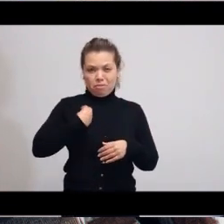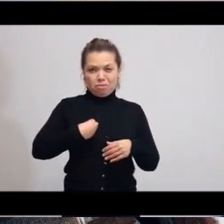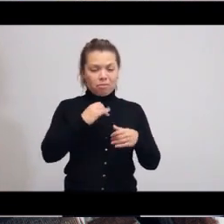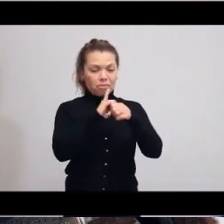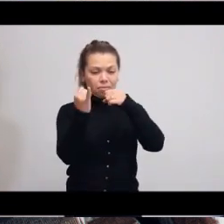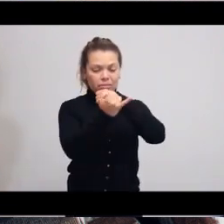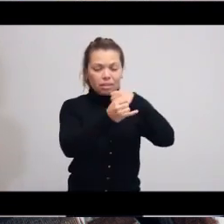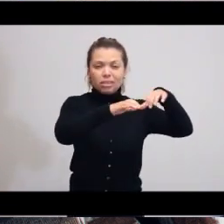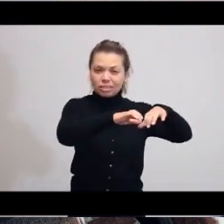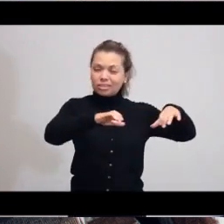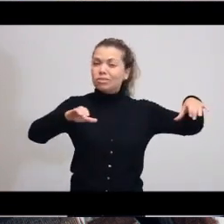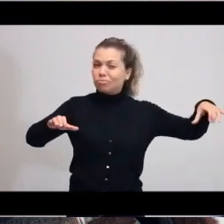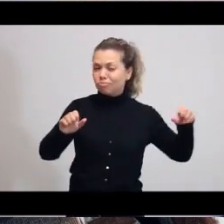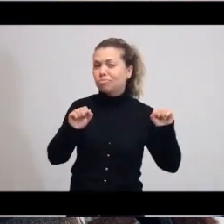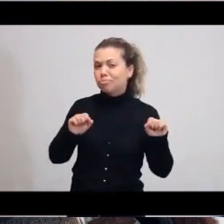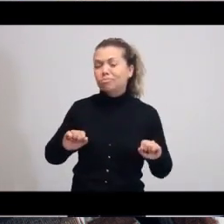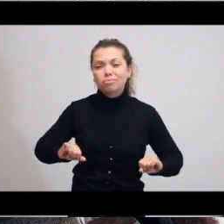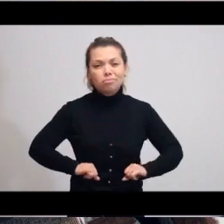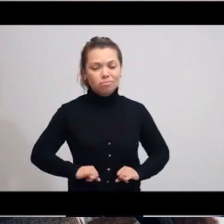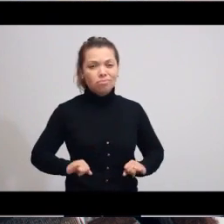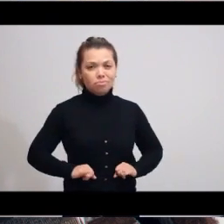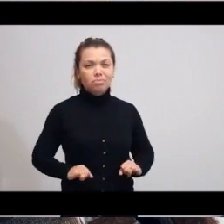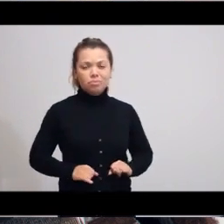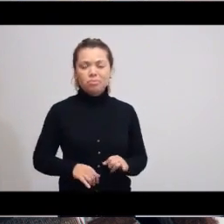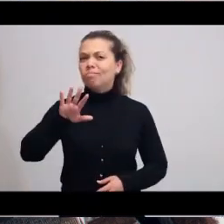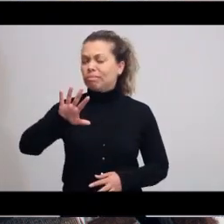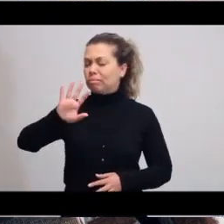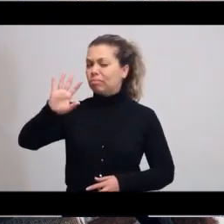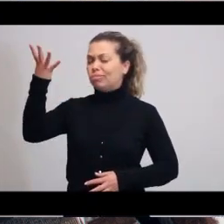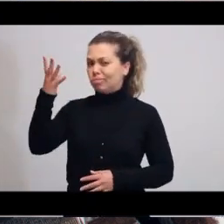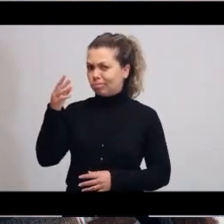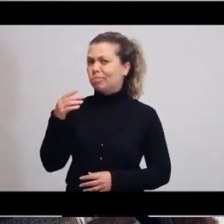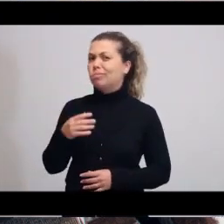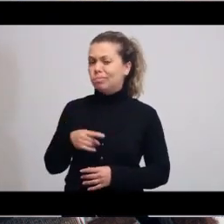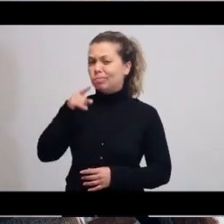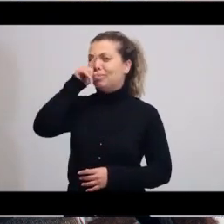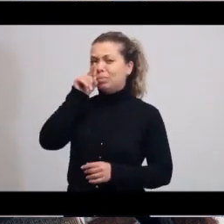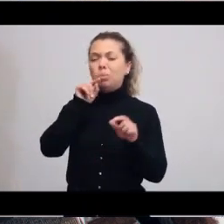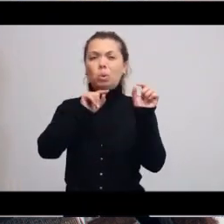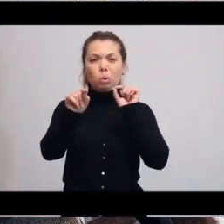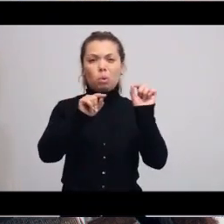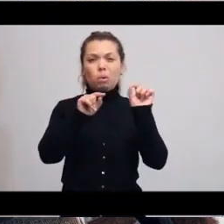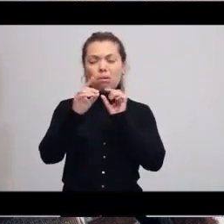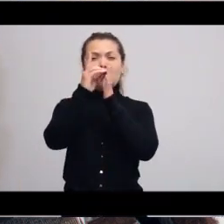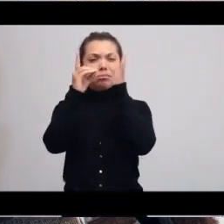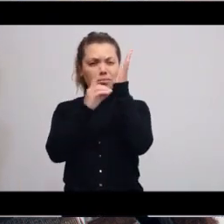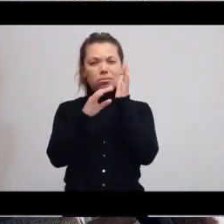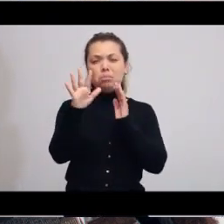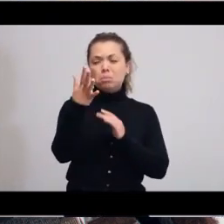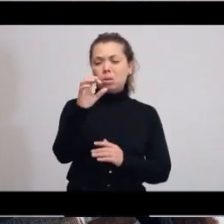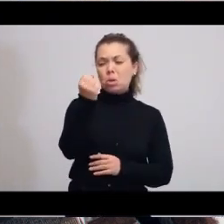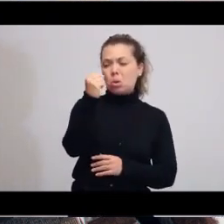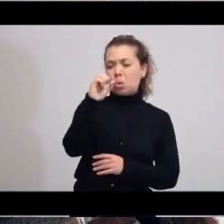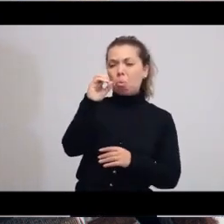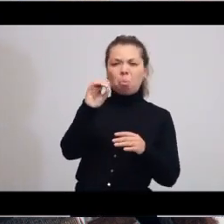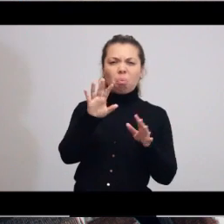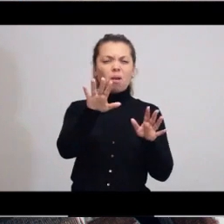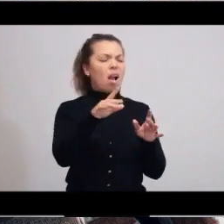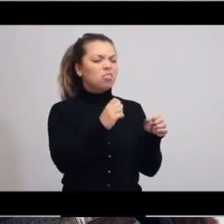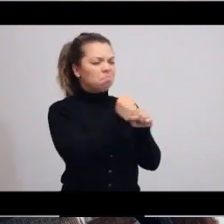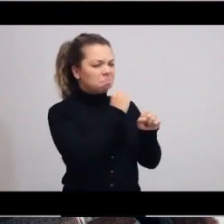até Iguape, a coroa portuguesa entendia que os limites do seu território chegavam à Laguna, em Santa Catarina.